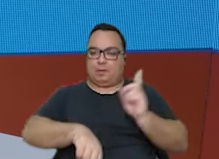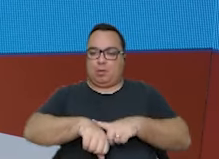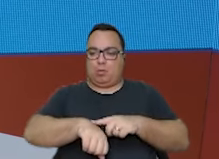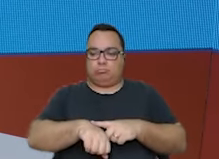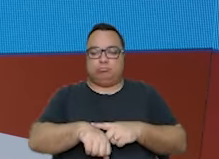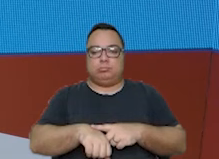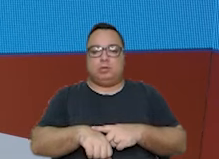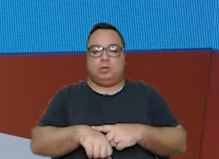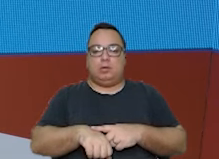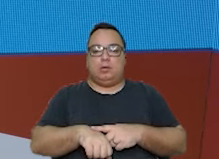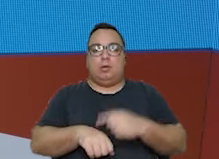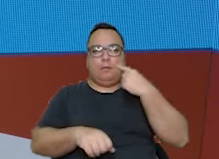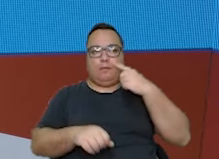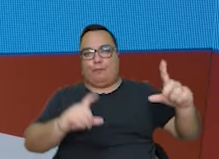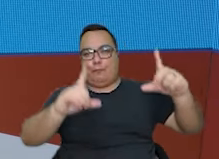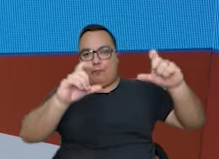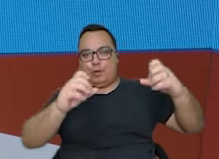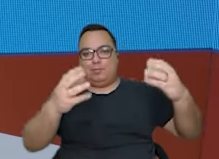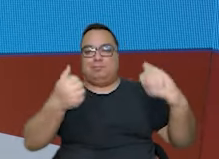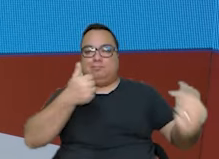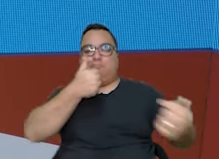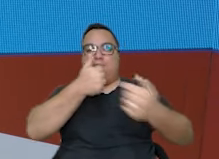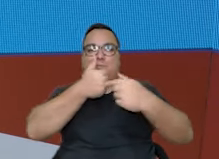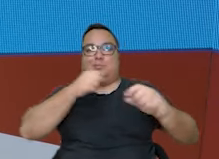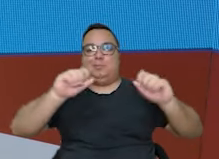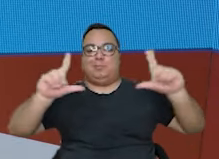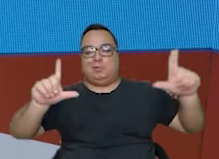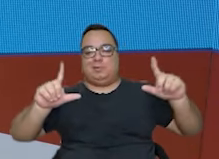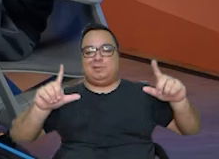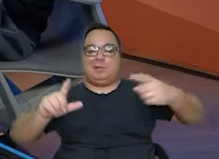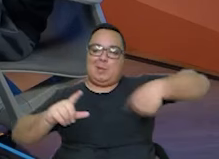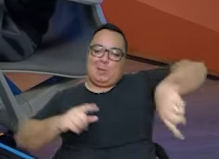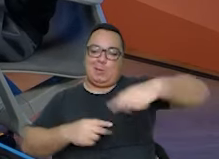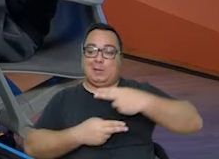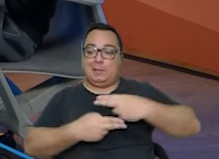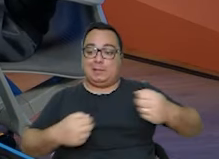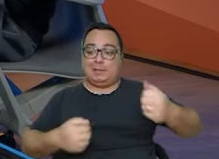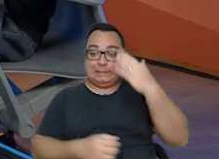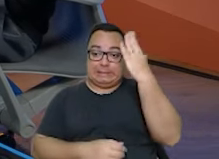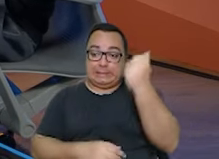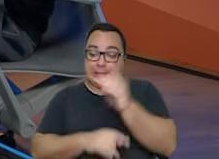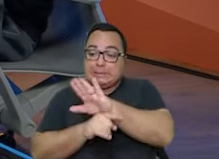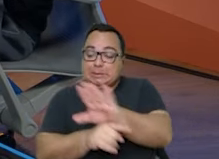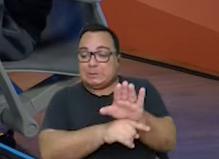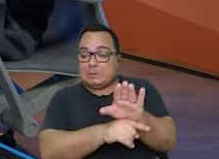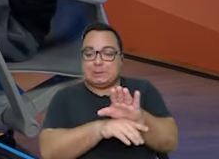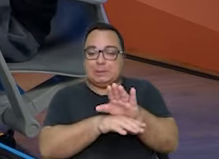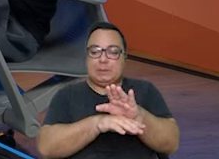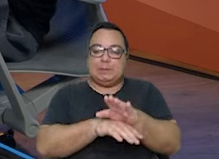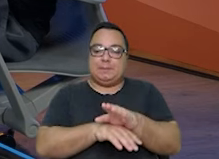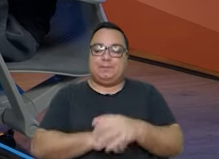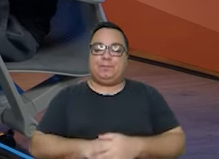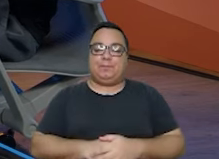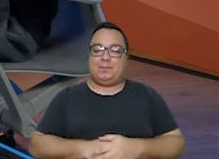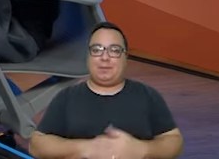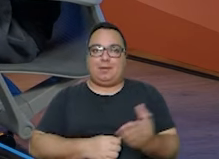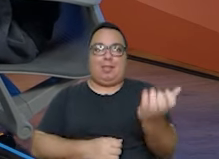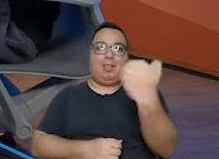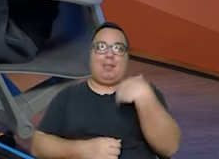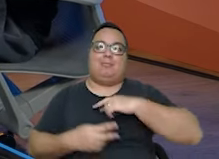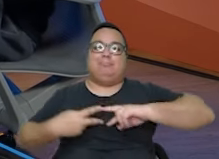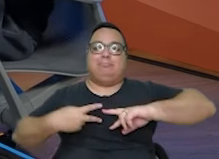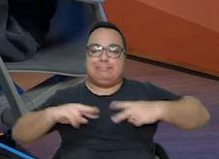foto que eu fiz e tudo mais e lógico nós somos do sebrai né a gente sempre quer ajudar também a empreendedora Então tá no nosso sangue